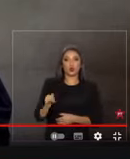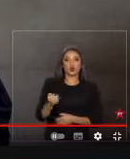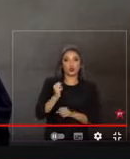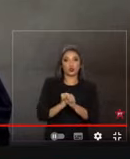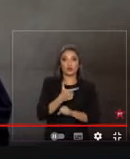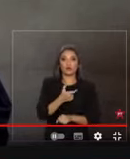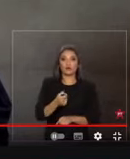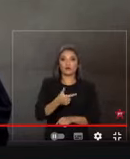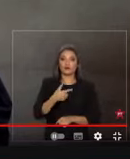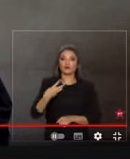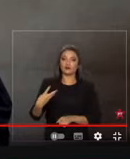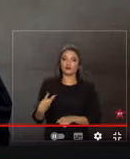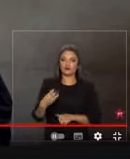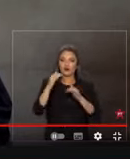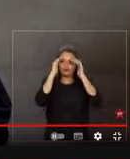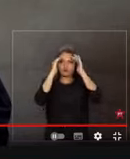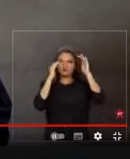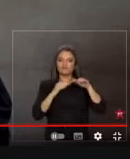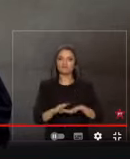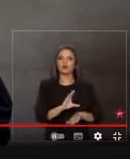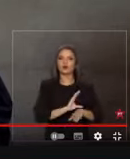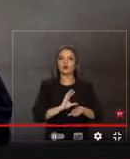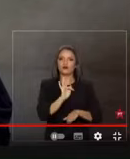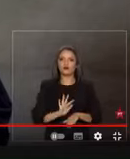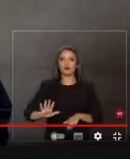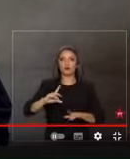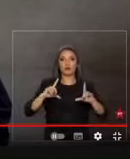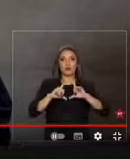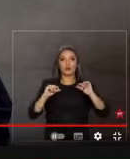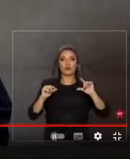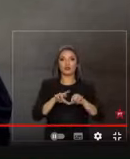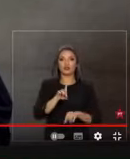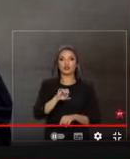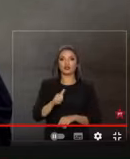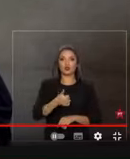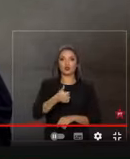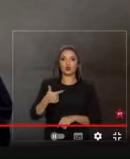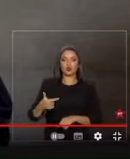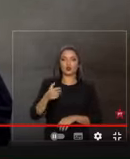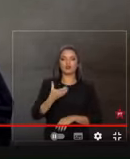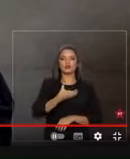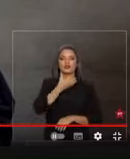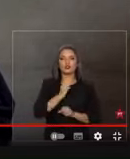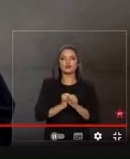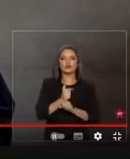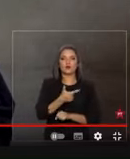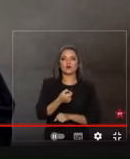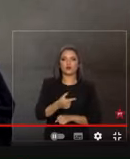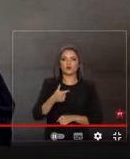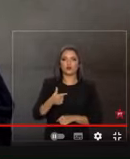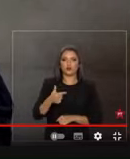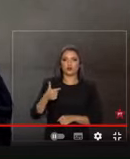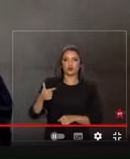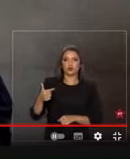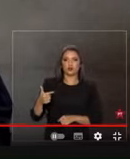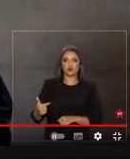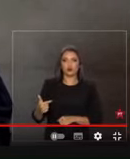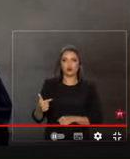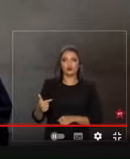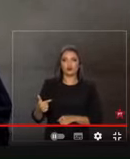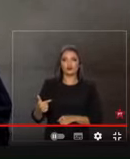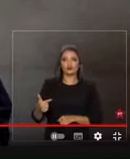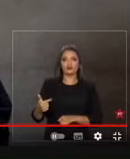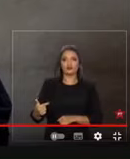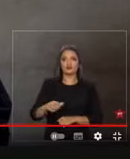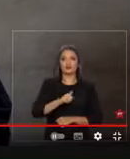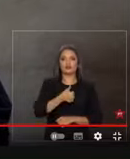nos termos da Constituição Federal. Brasília, 12 de dezembro de 2022, 201º ano